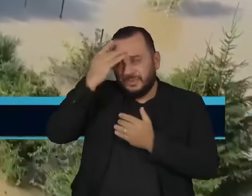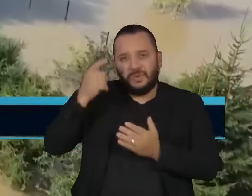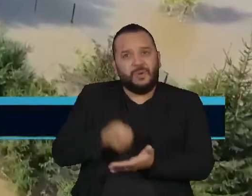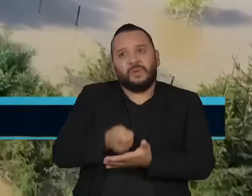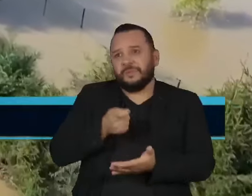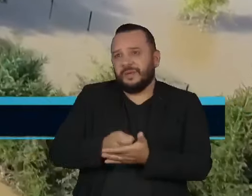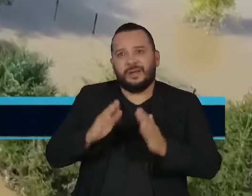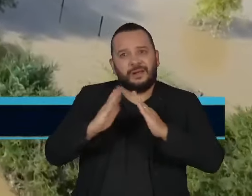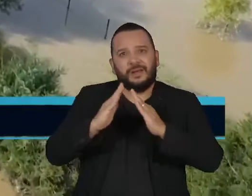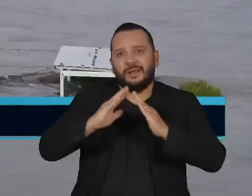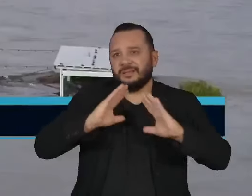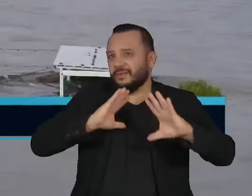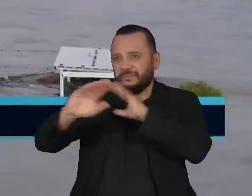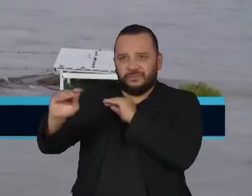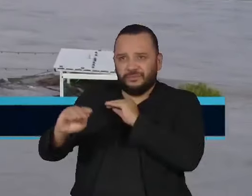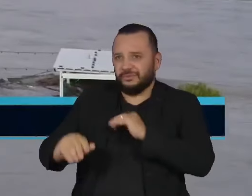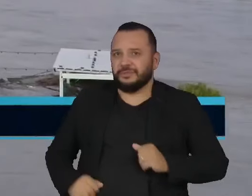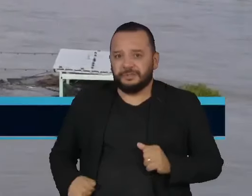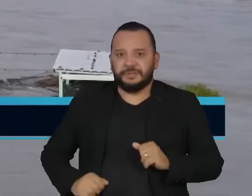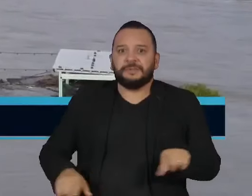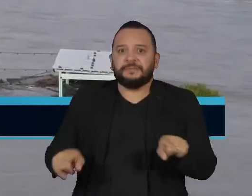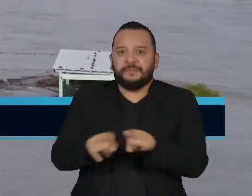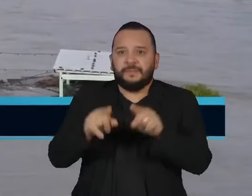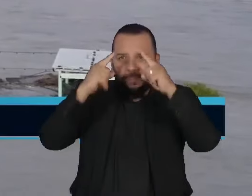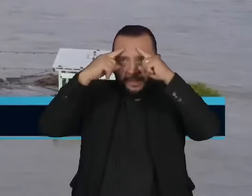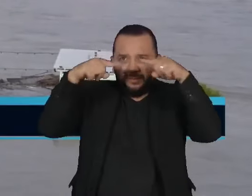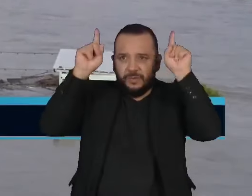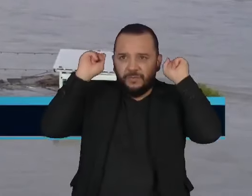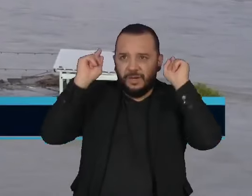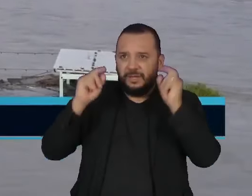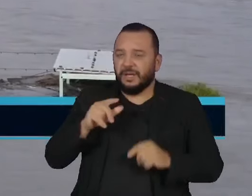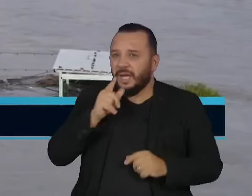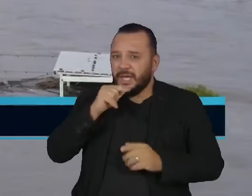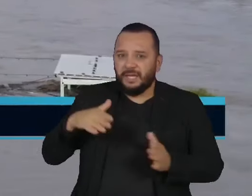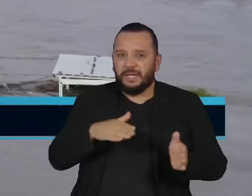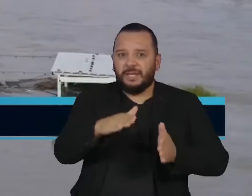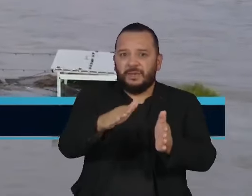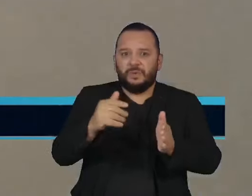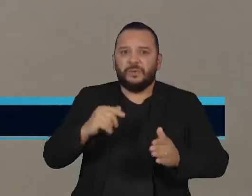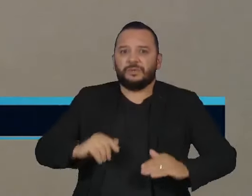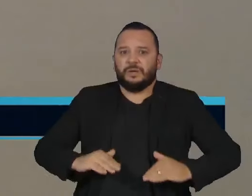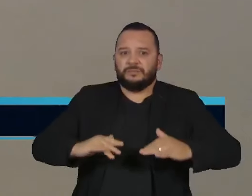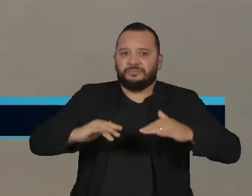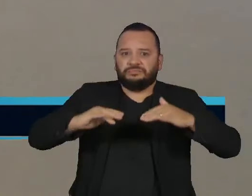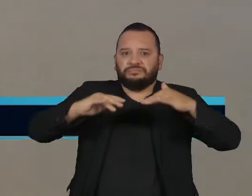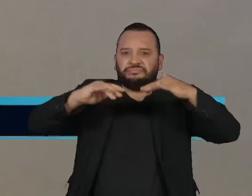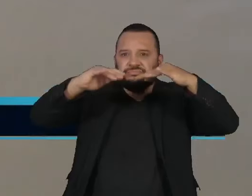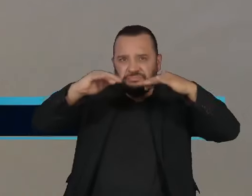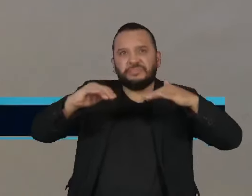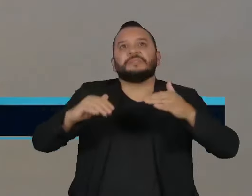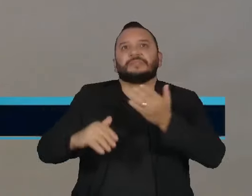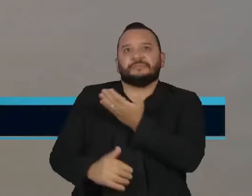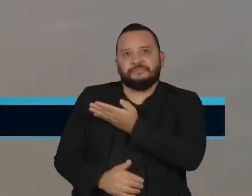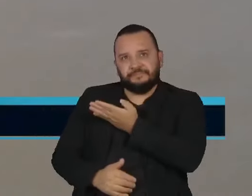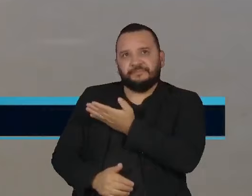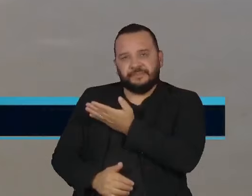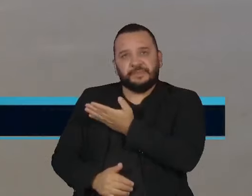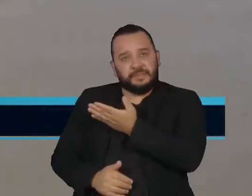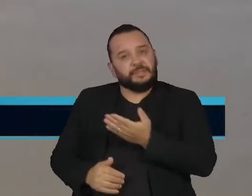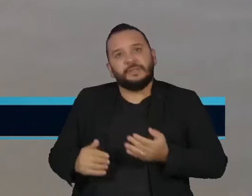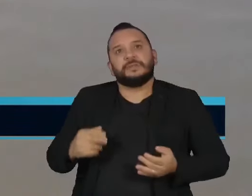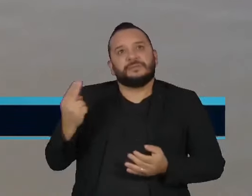deixar suas casas inundadas. Na Eslováquia, o rio Danúbio, que corta a capital Bratislava, transbordou, paralisando as